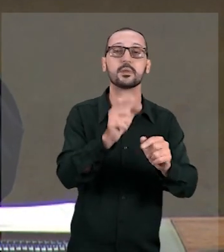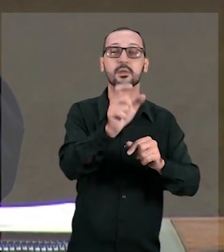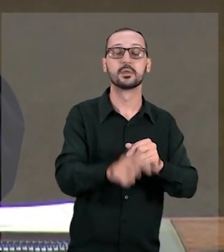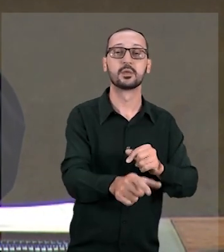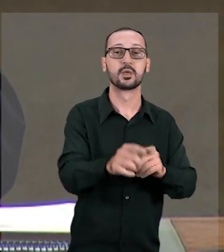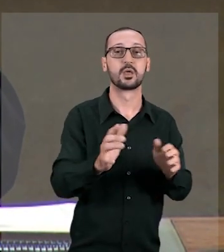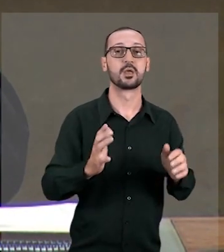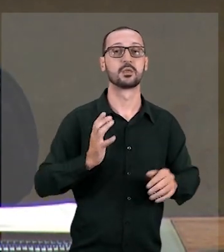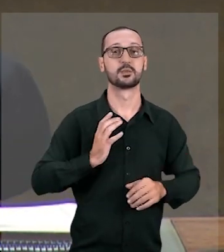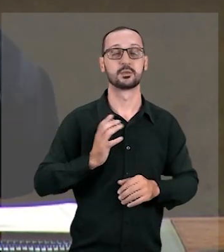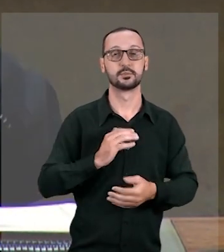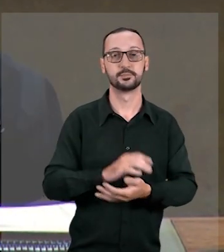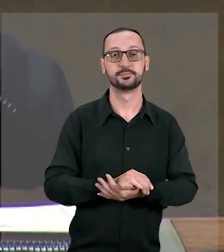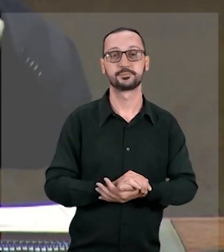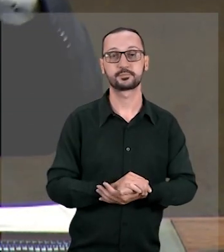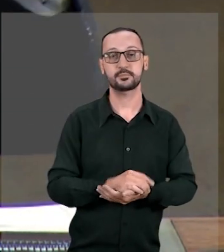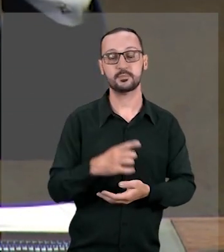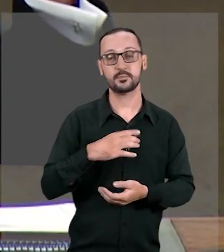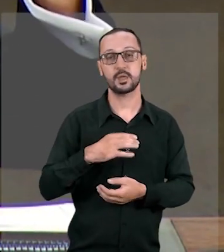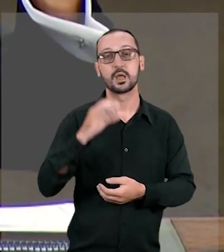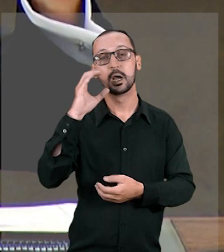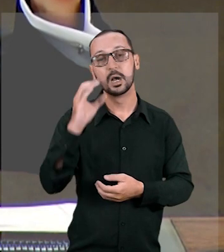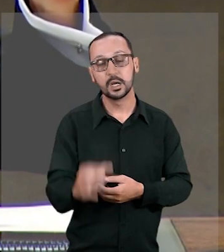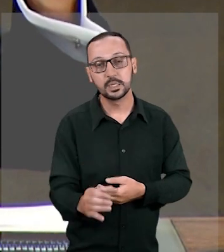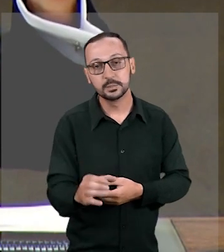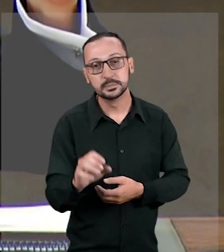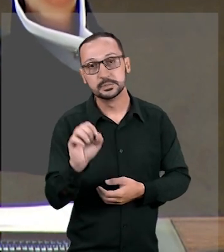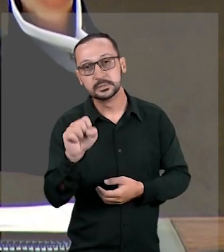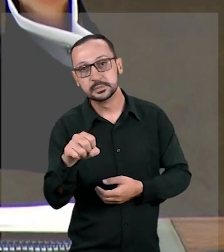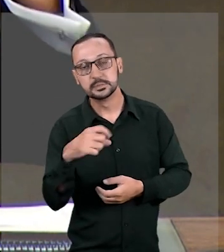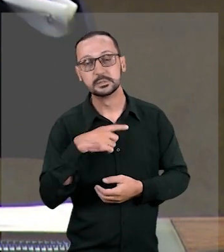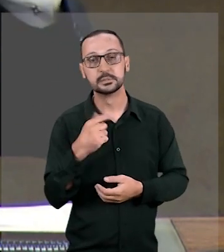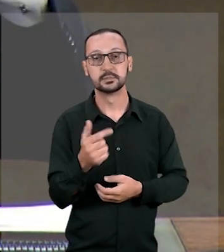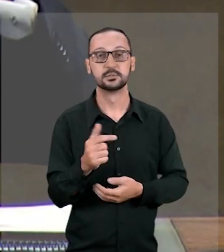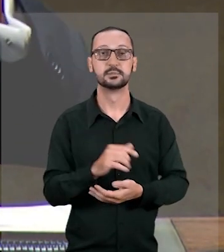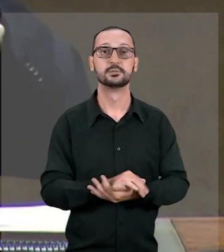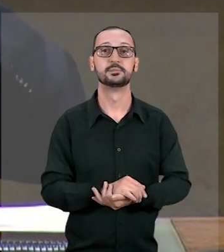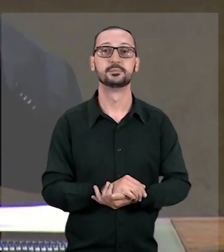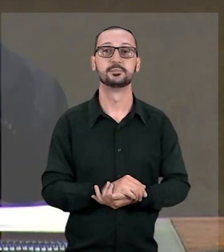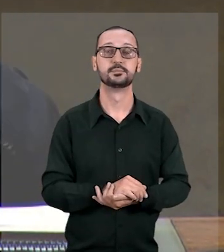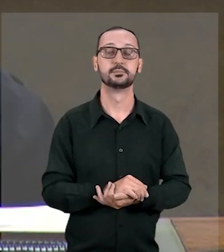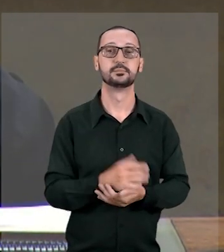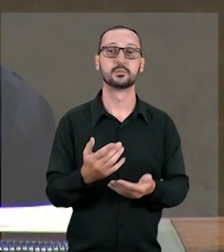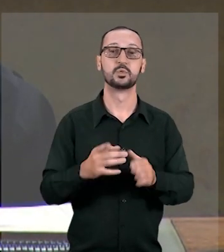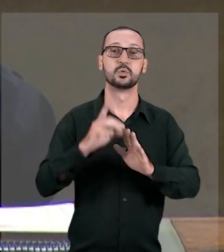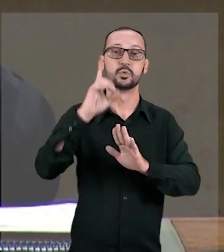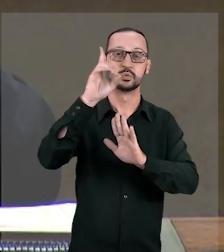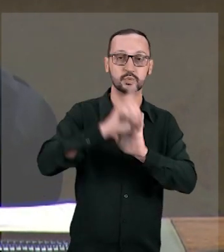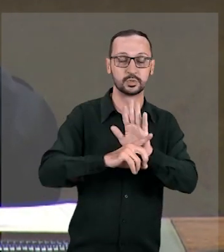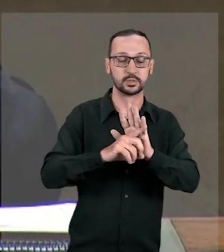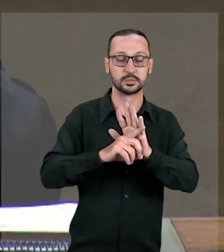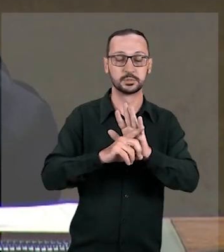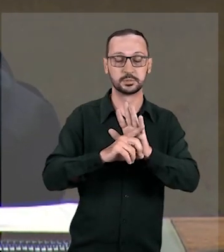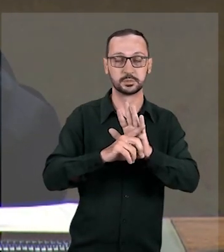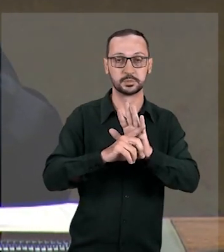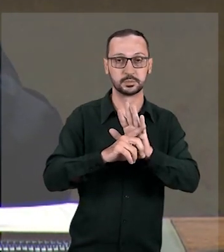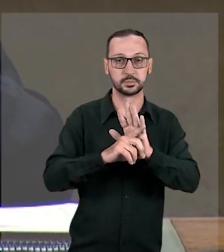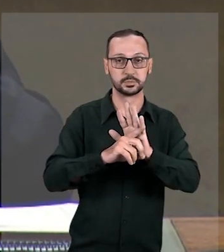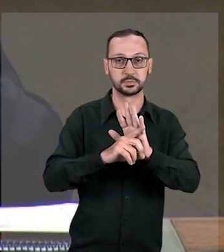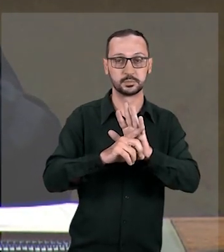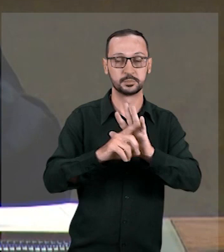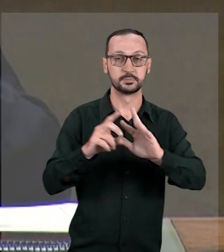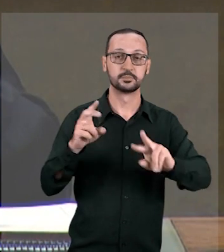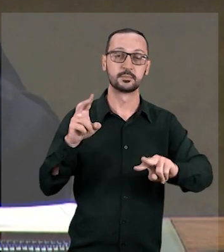pobre. Cometeu crime ou não cometeu crime. Mas quando o direito penal chegou no andar de